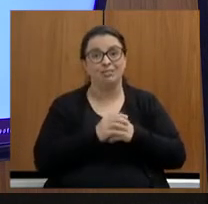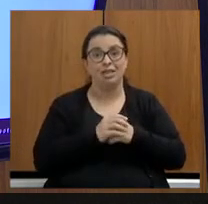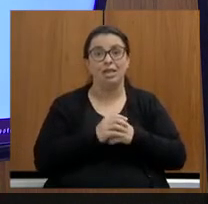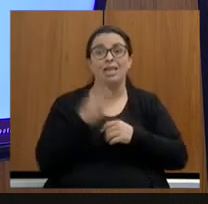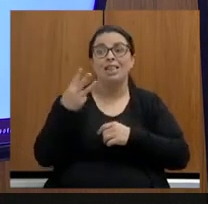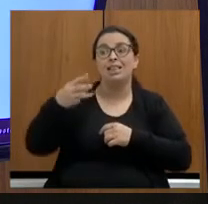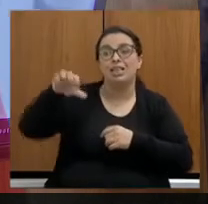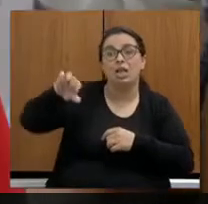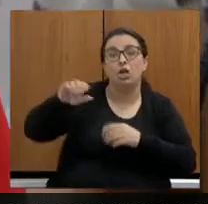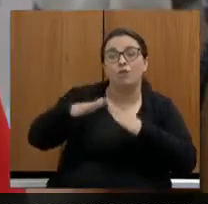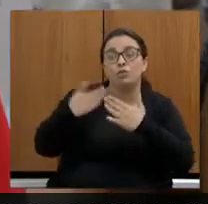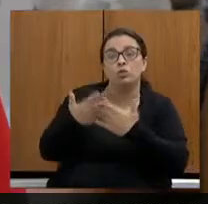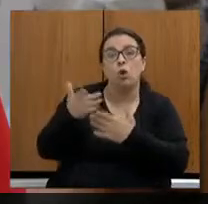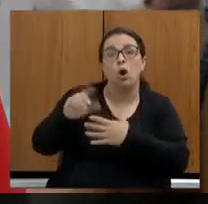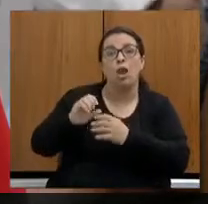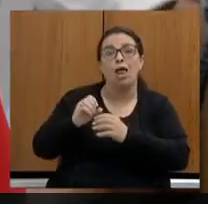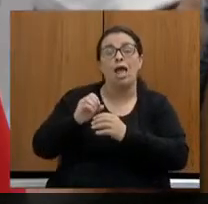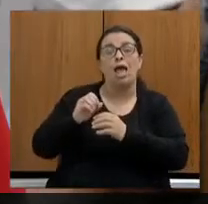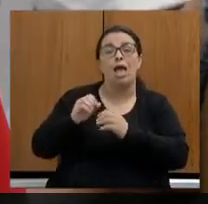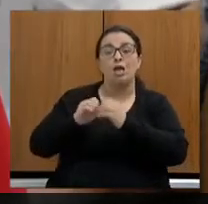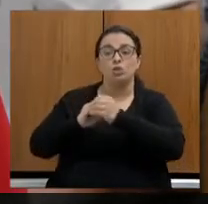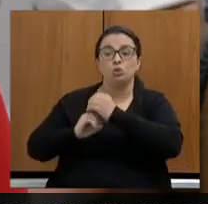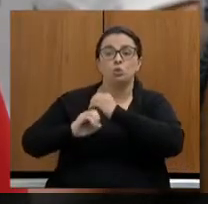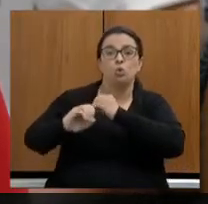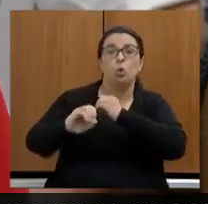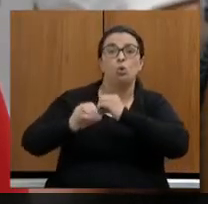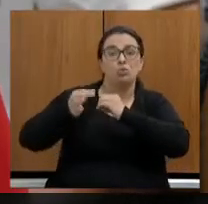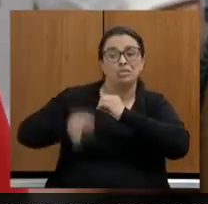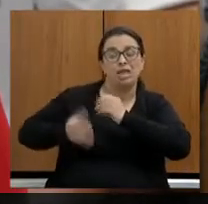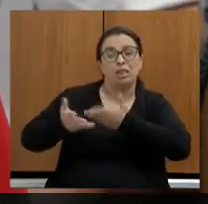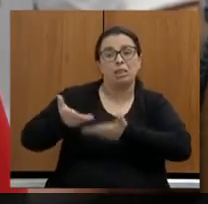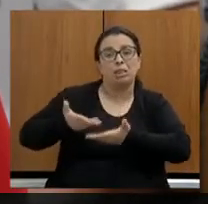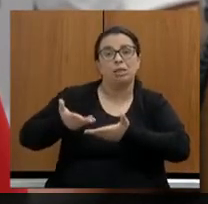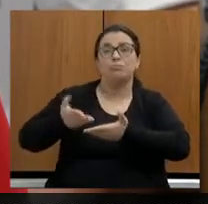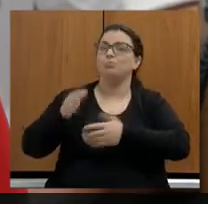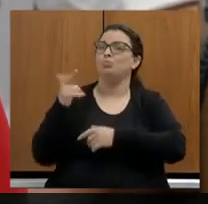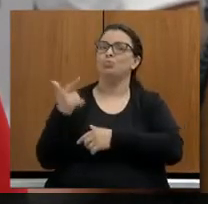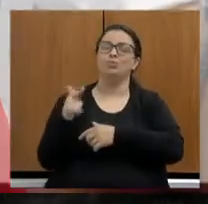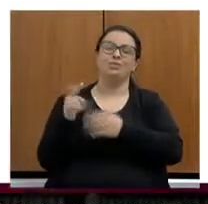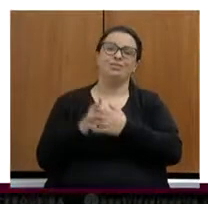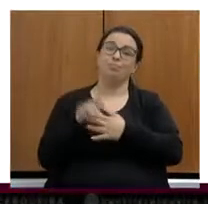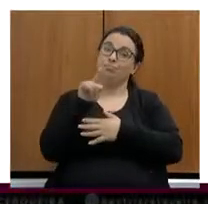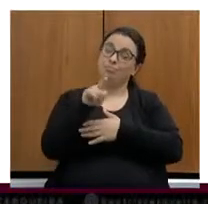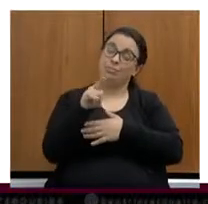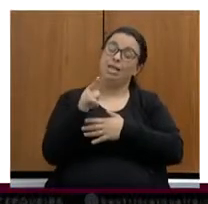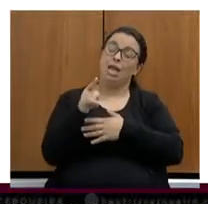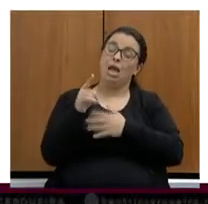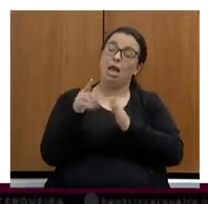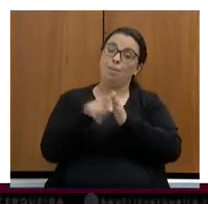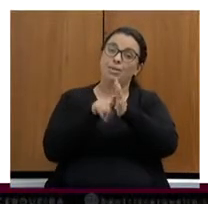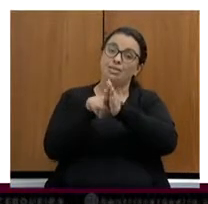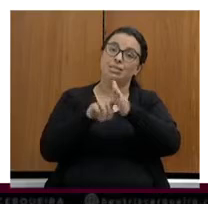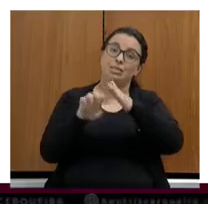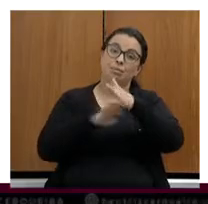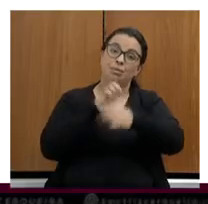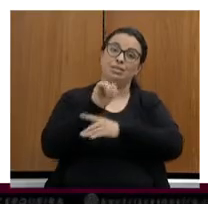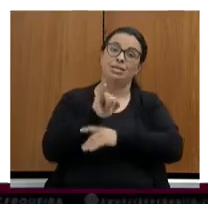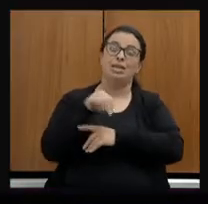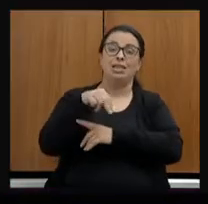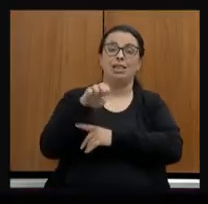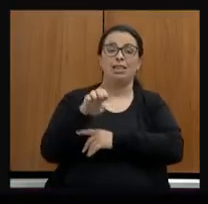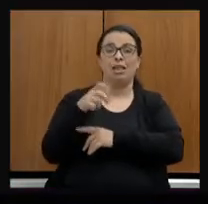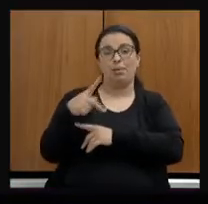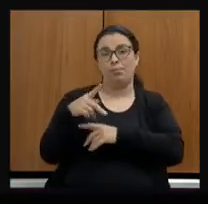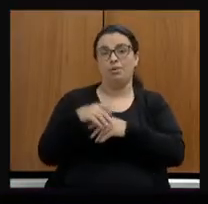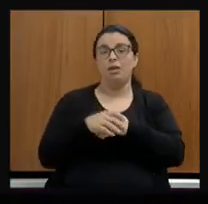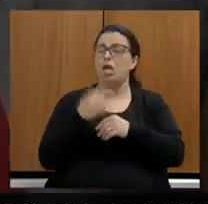esgoto os dados são ao microdados do censo escolar A fonte é o rapper eu o planejamento resolver essa situação